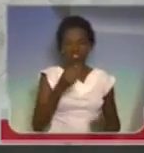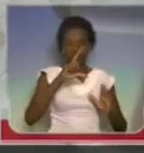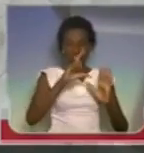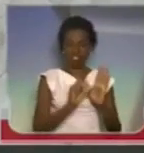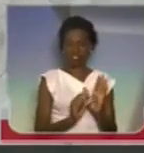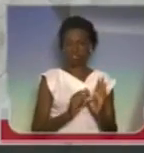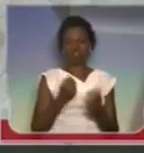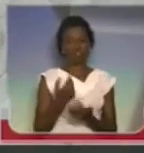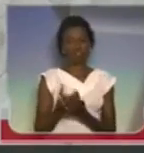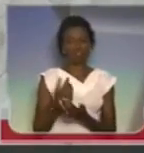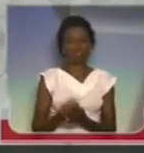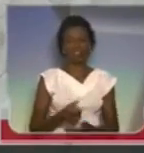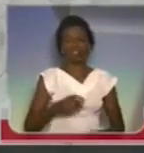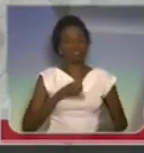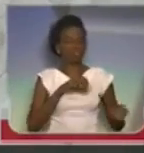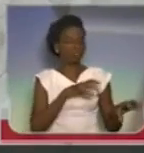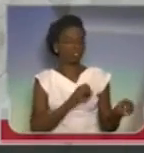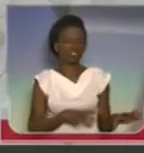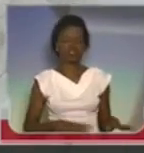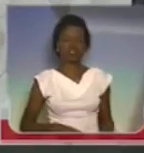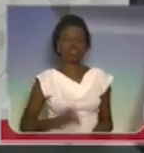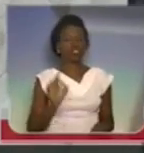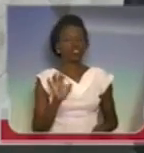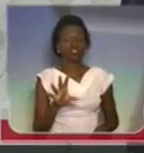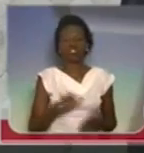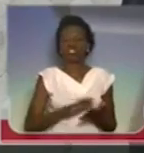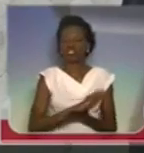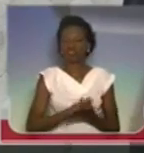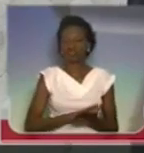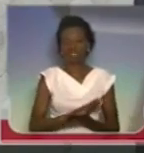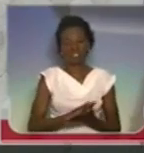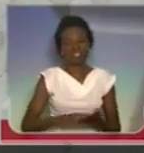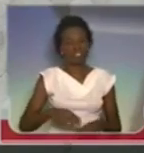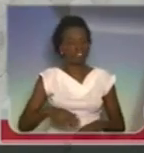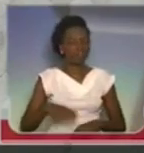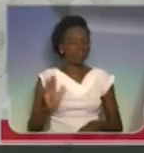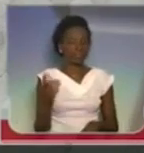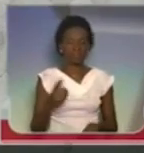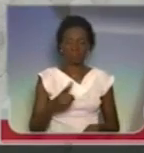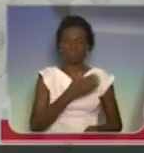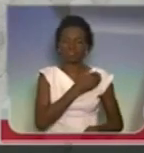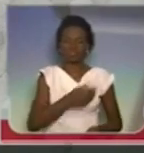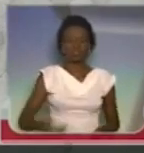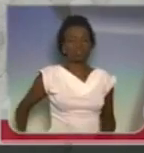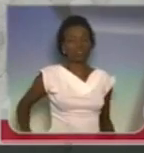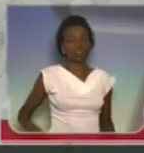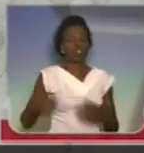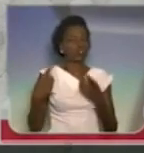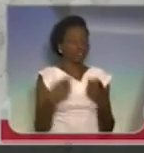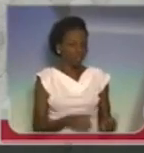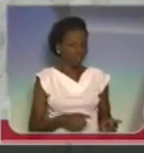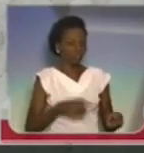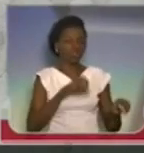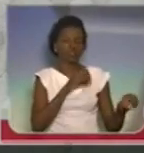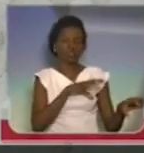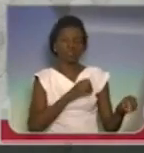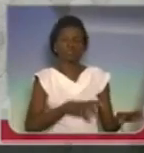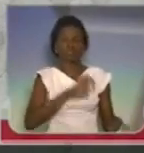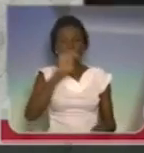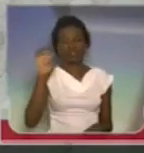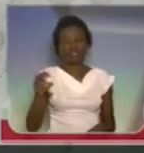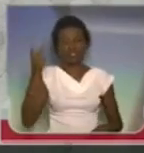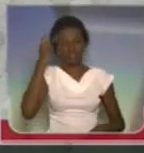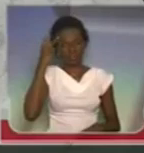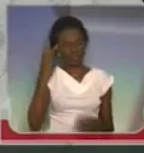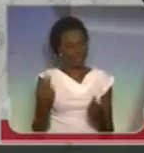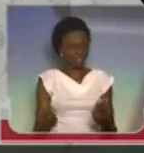fiscal na educação é só isso e nada mais que o Governo está fazendo hoje com a educação do estado de São Paulo